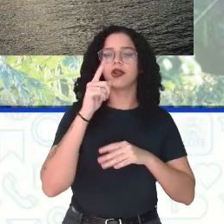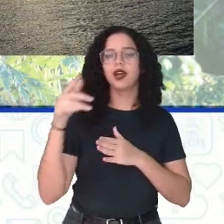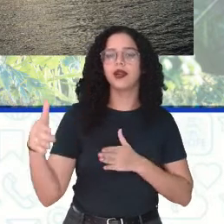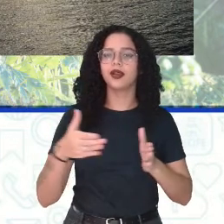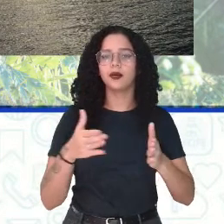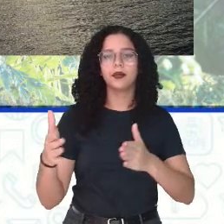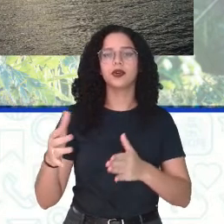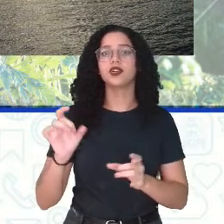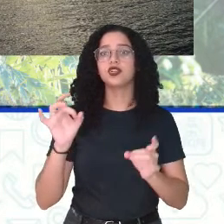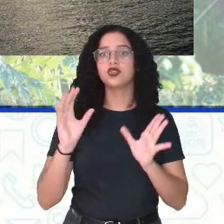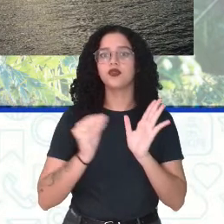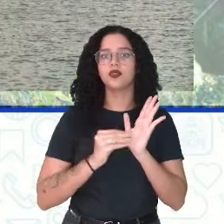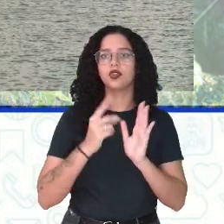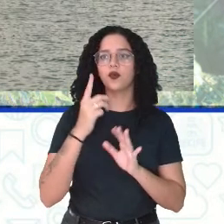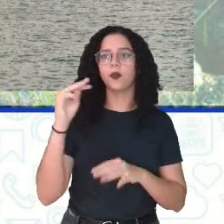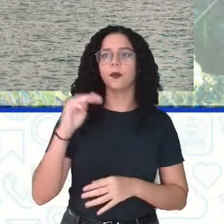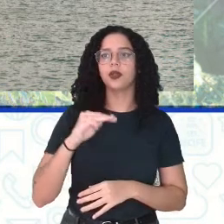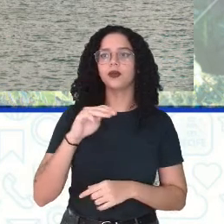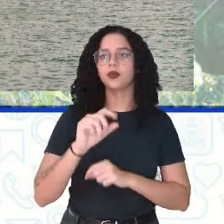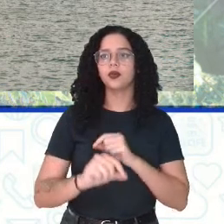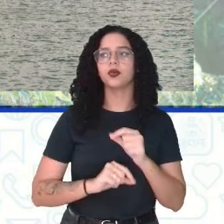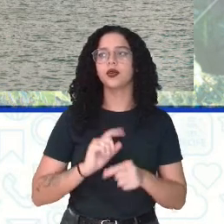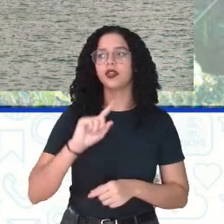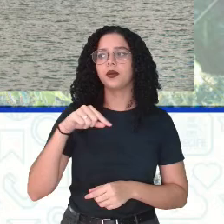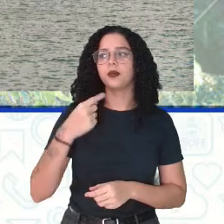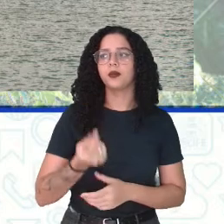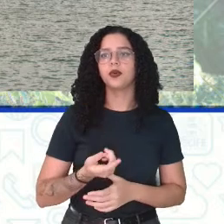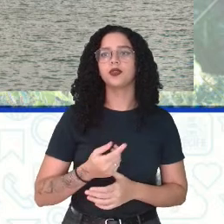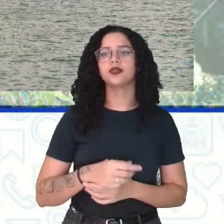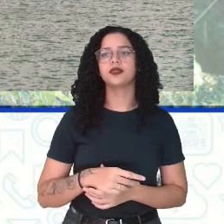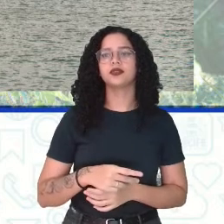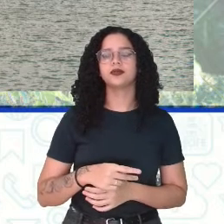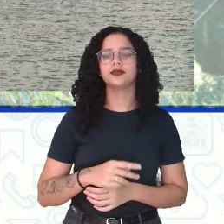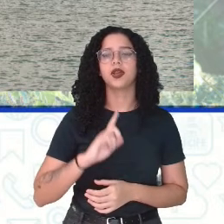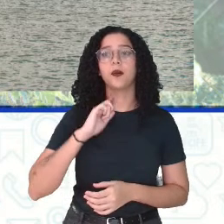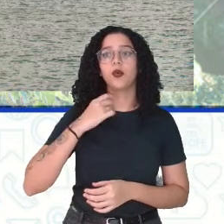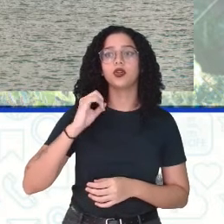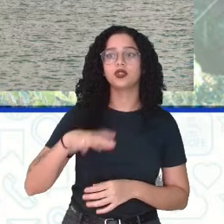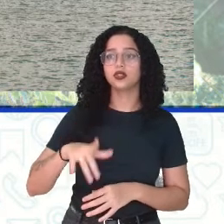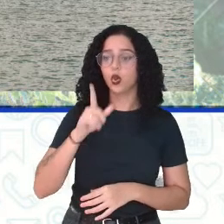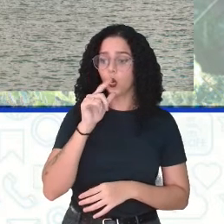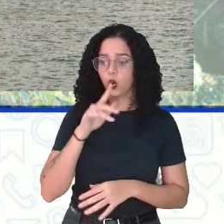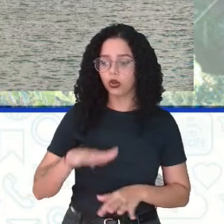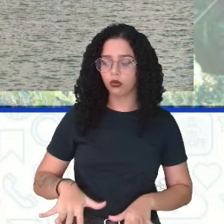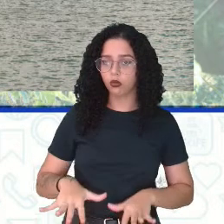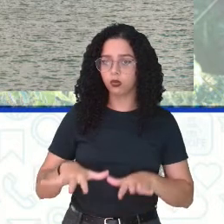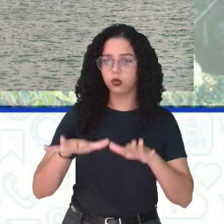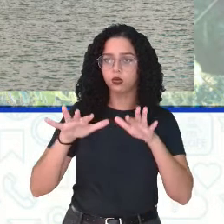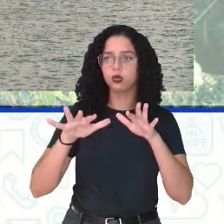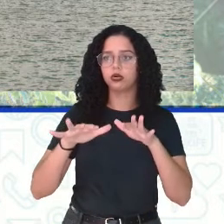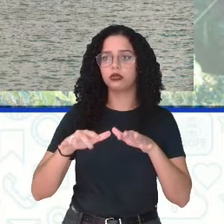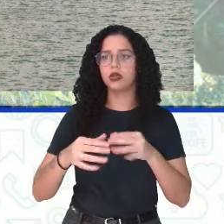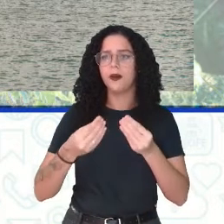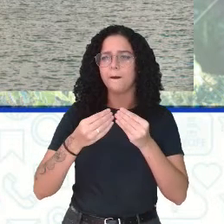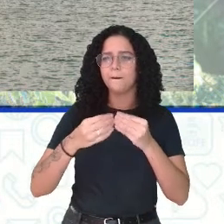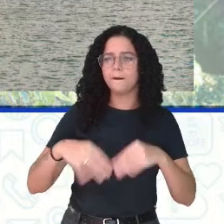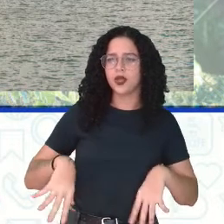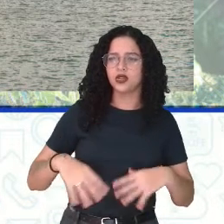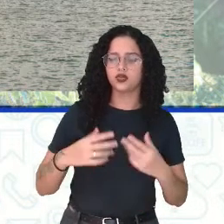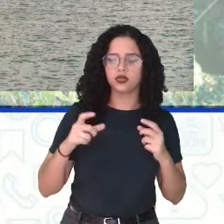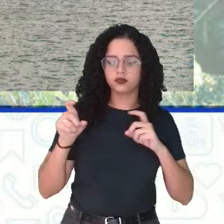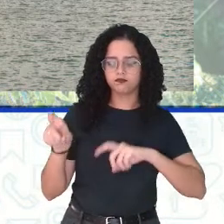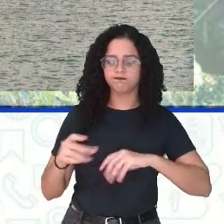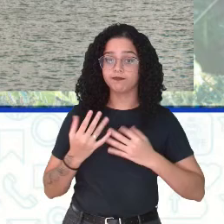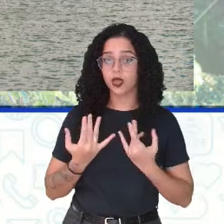faltava agora 1 minuto para já. A poluição do Rio Capibaribe, ó, desde a sua nascente, prejudica a agricultura,